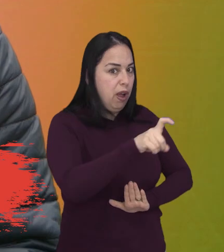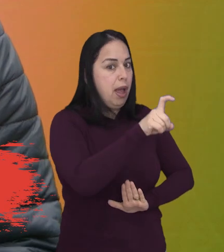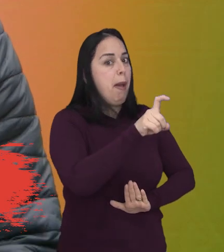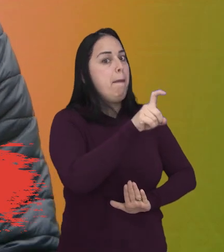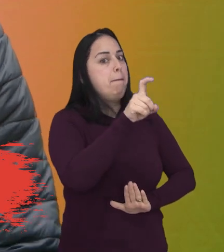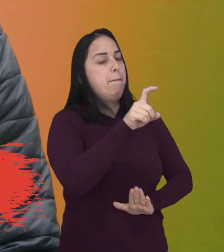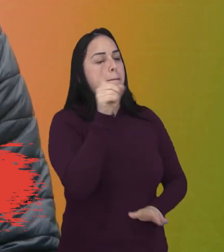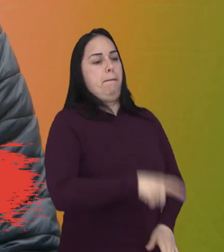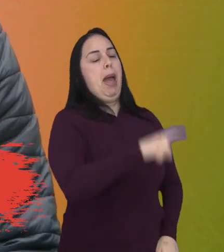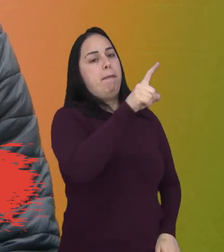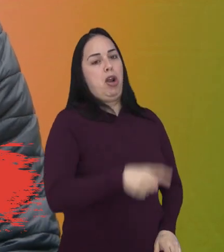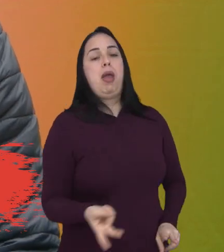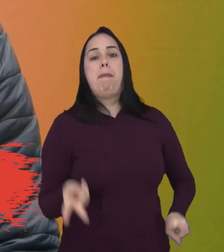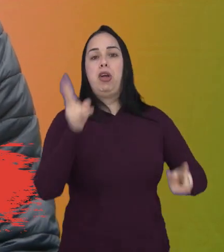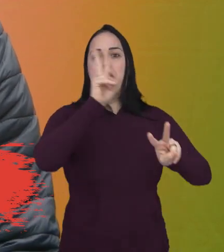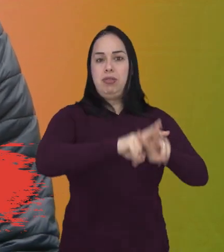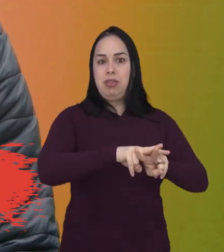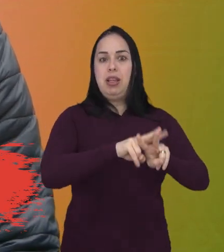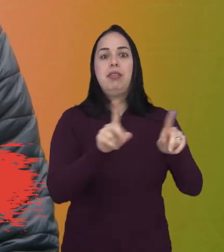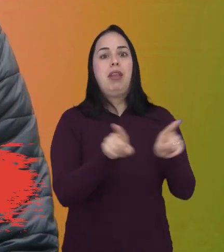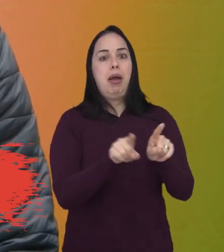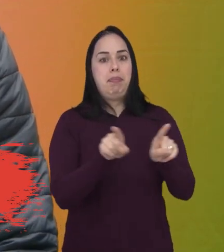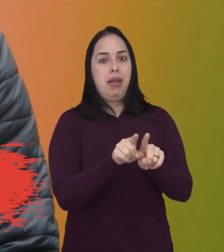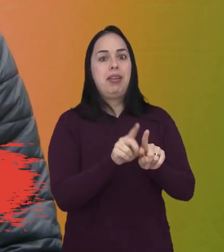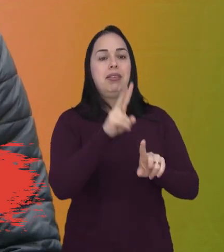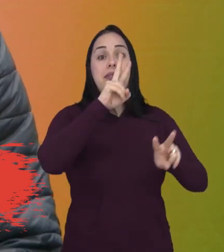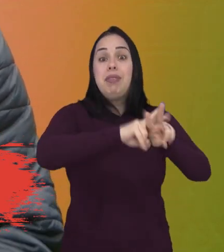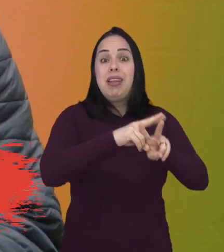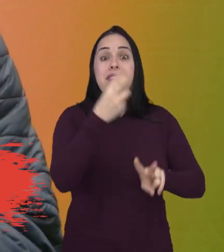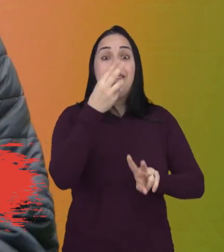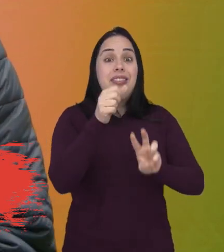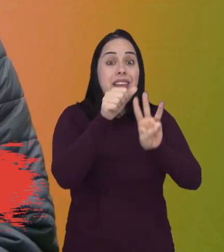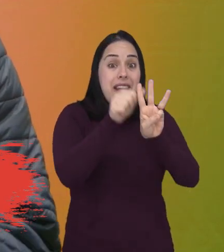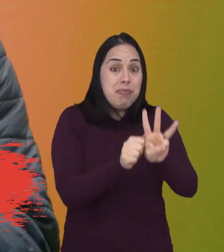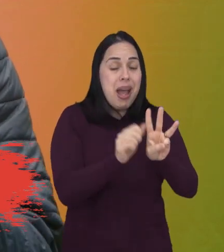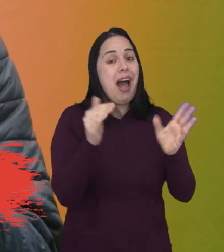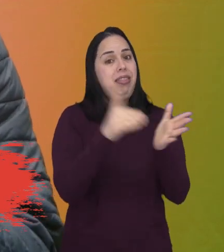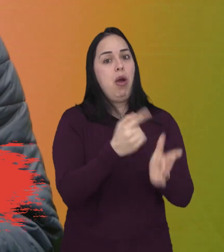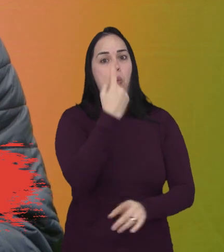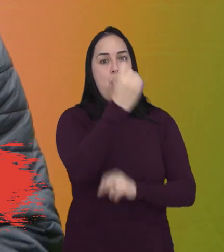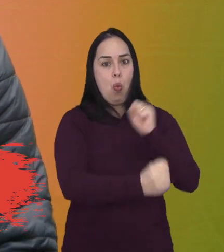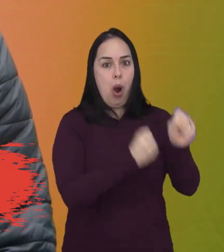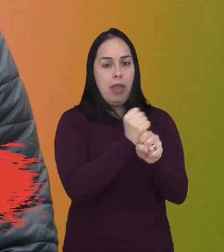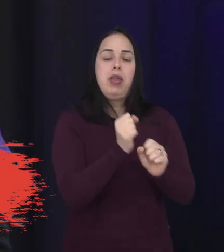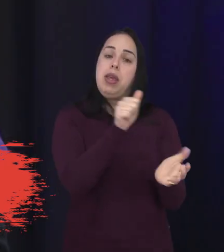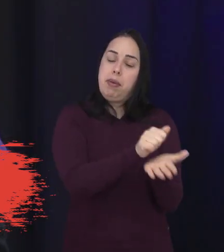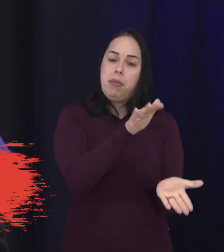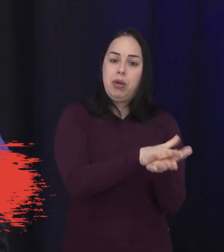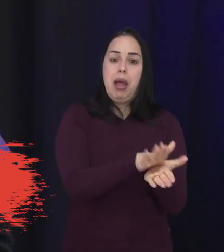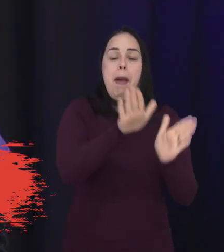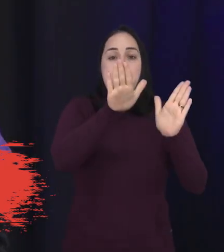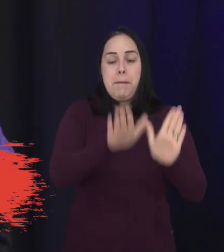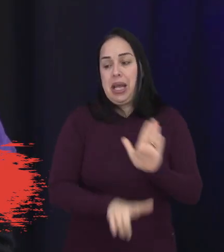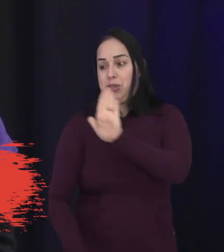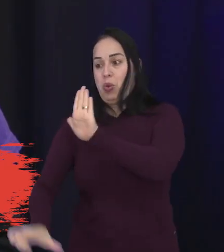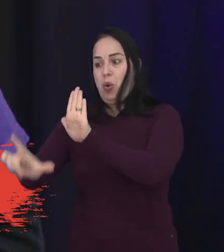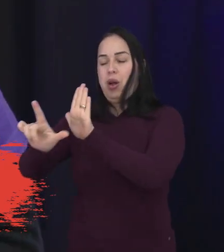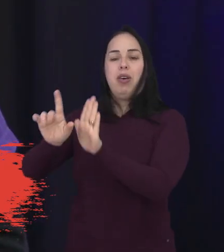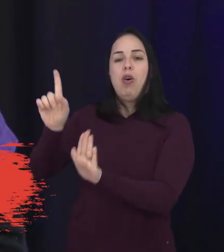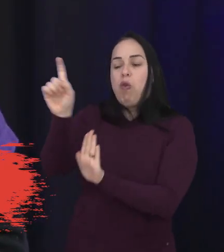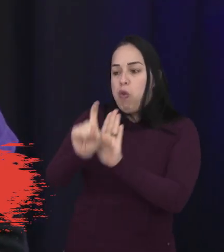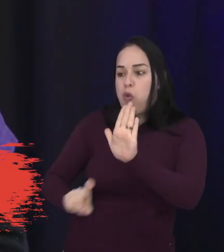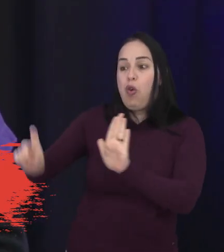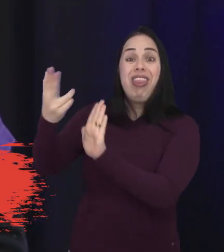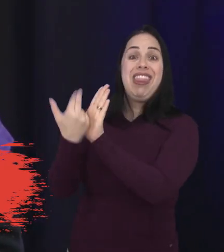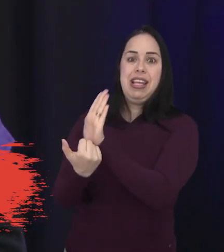E o pichador pode acabar com uma pena aí alta, viu? De detenção de 3 meses a 1 ano, além de multa. A pena passa para de